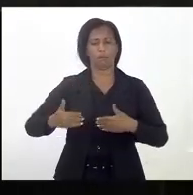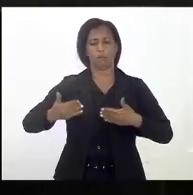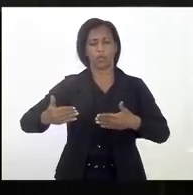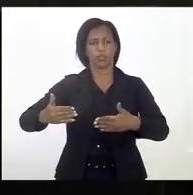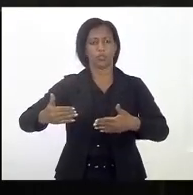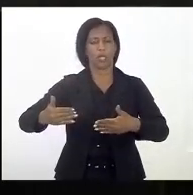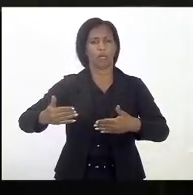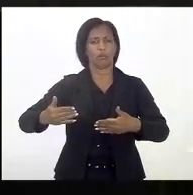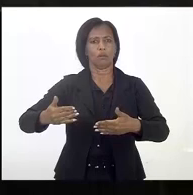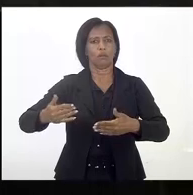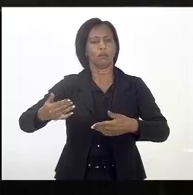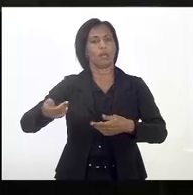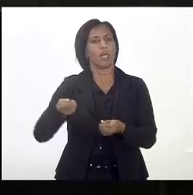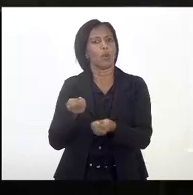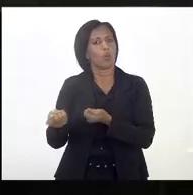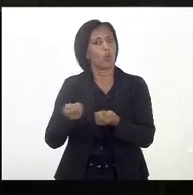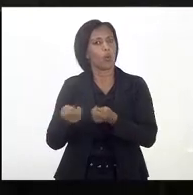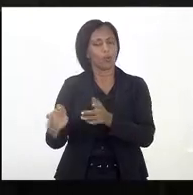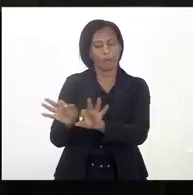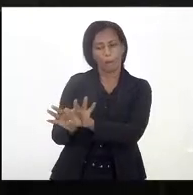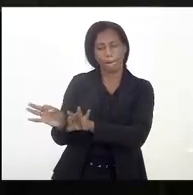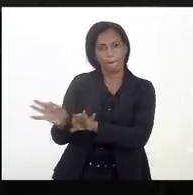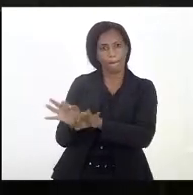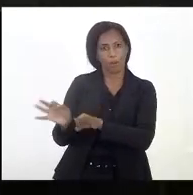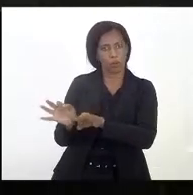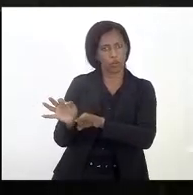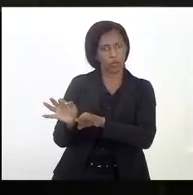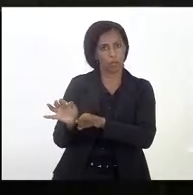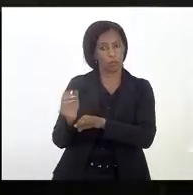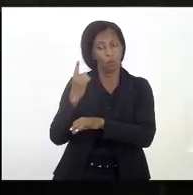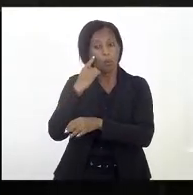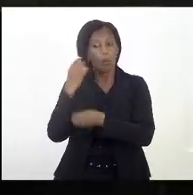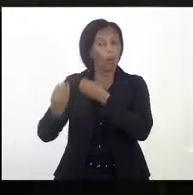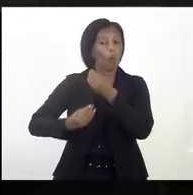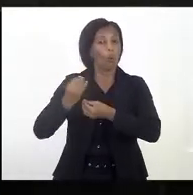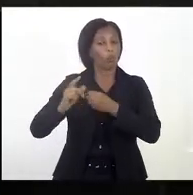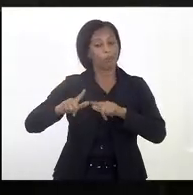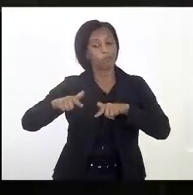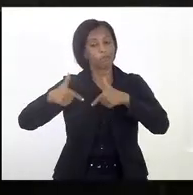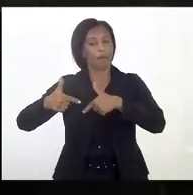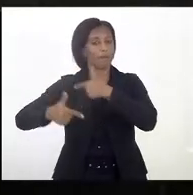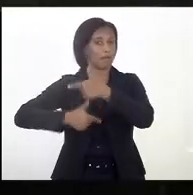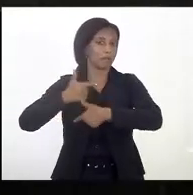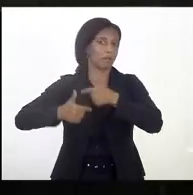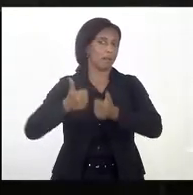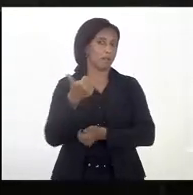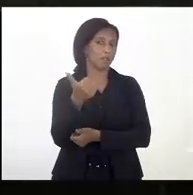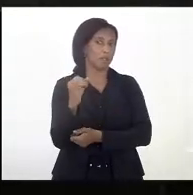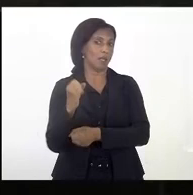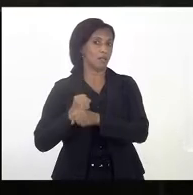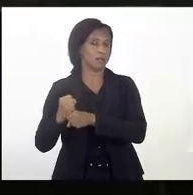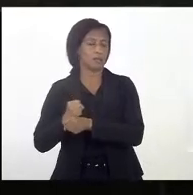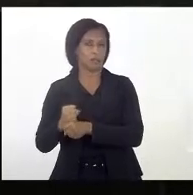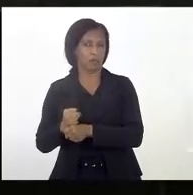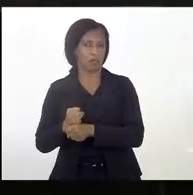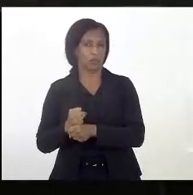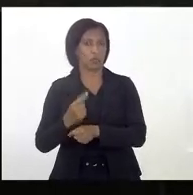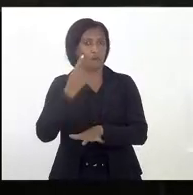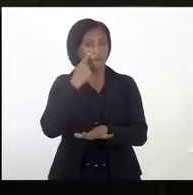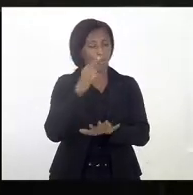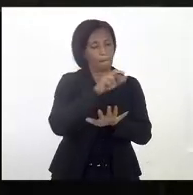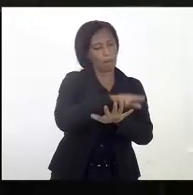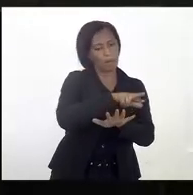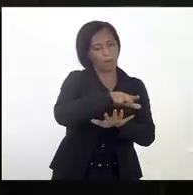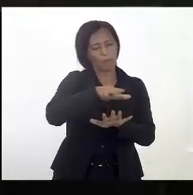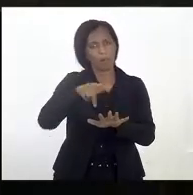projeto né o projeto plano com cola ele vai enfrentar esses 10 anos como eu disse ontem aqui vai inclusive apresentar as vedações